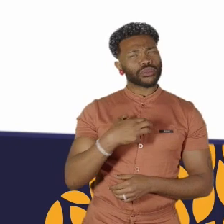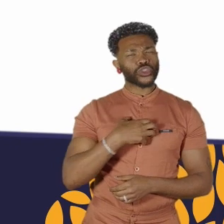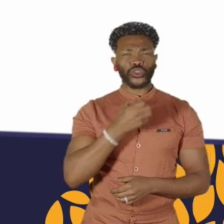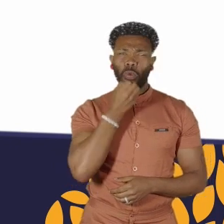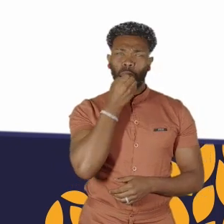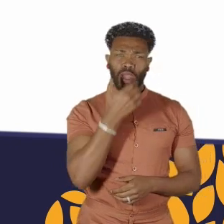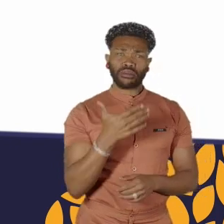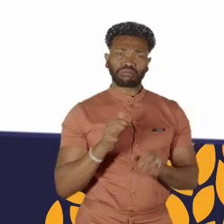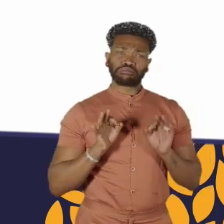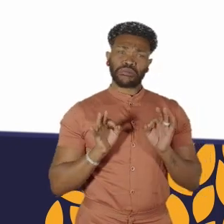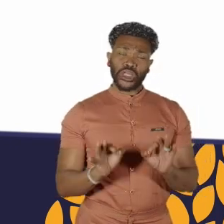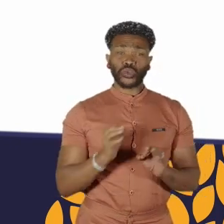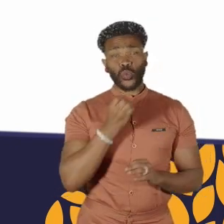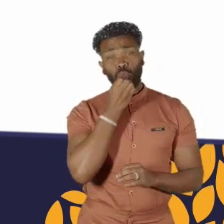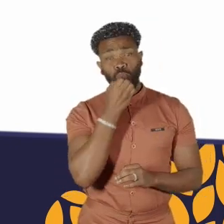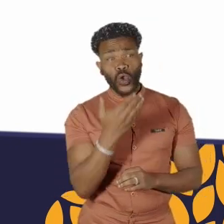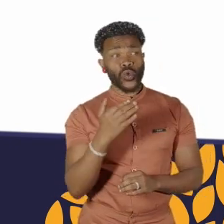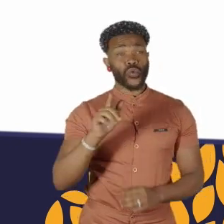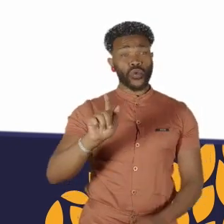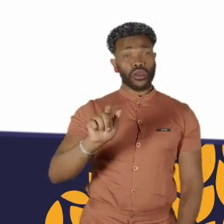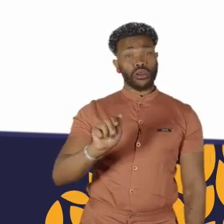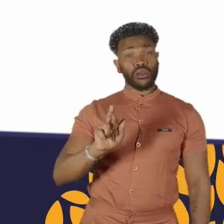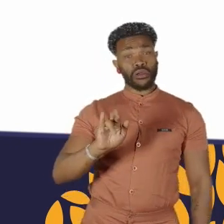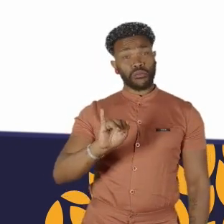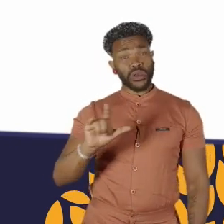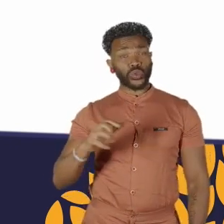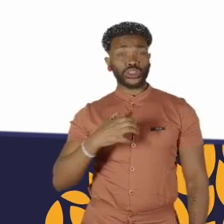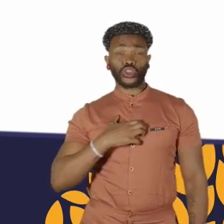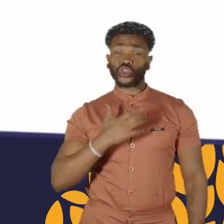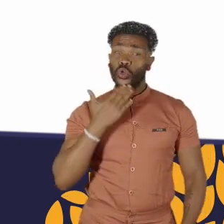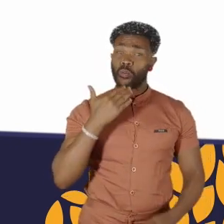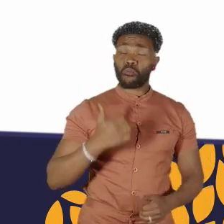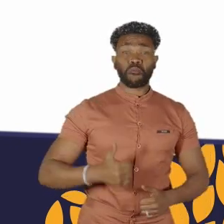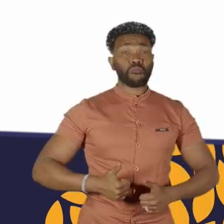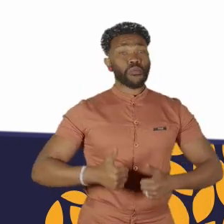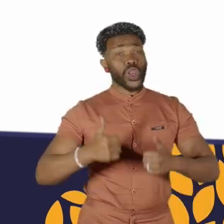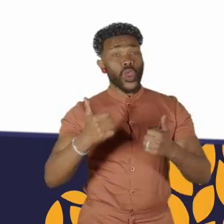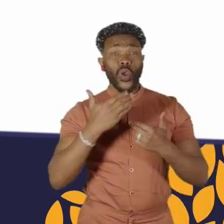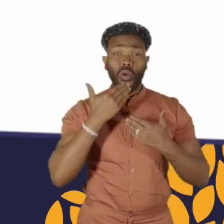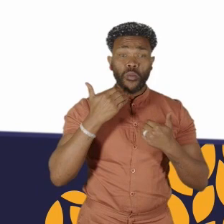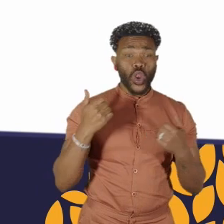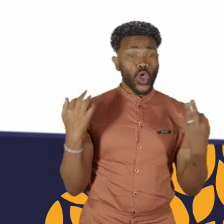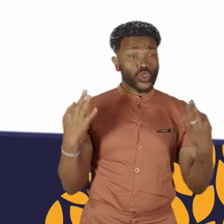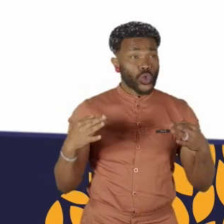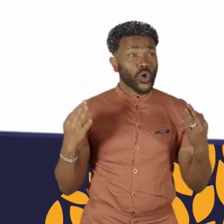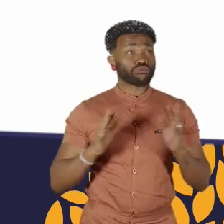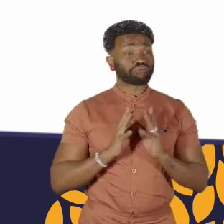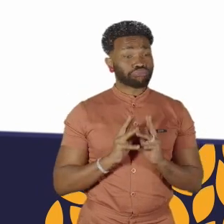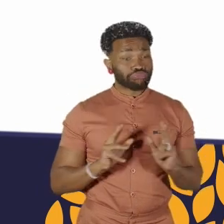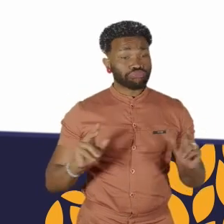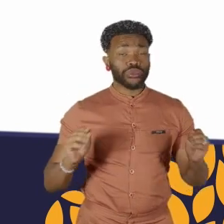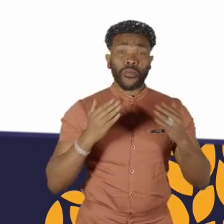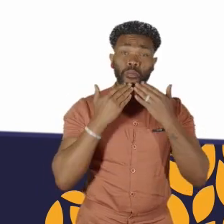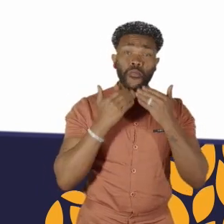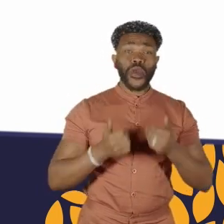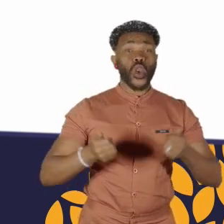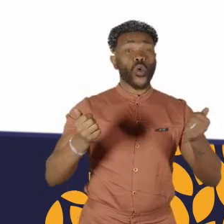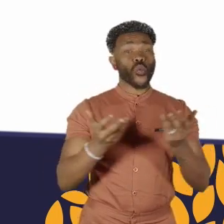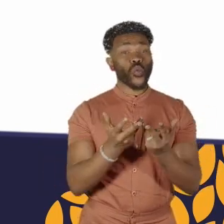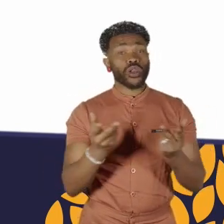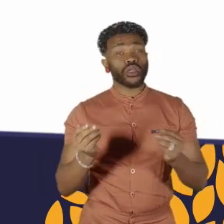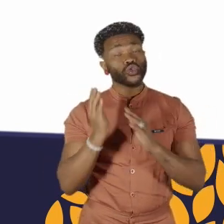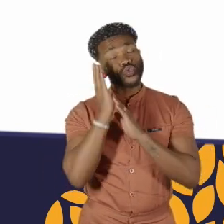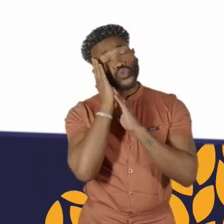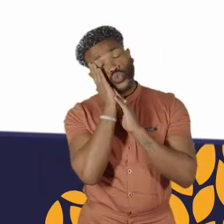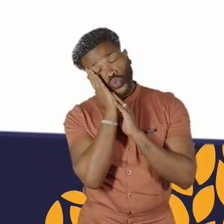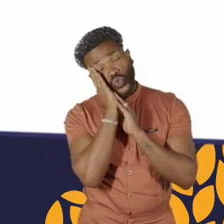bem. Foi bom para o Gabriel, ele sentiu melhora na espacidade, melhora na dor, melhora na sua qualidade do